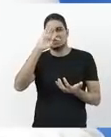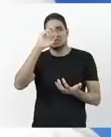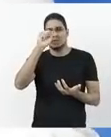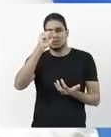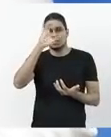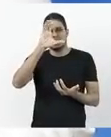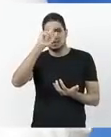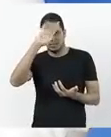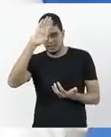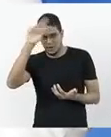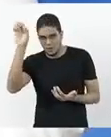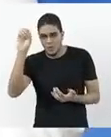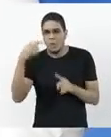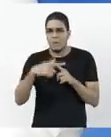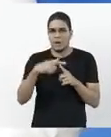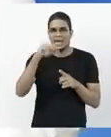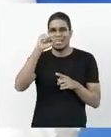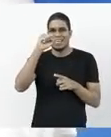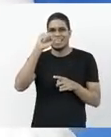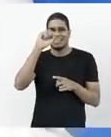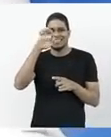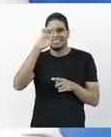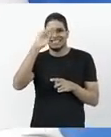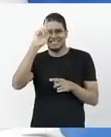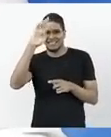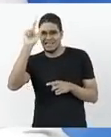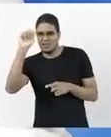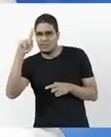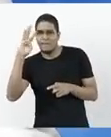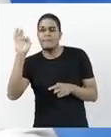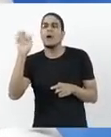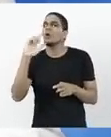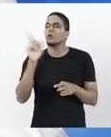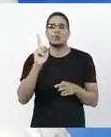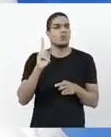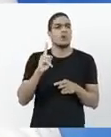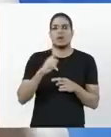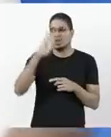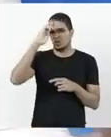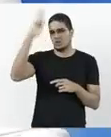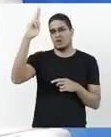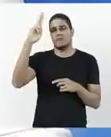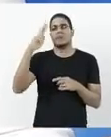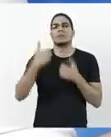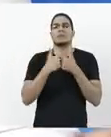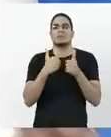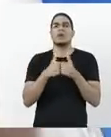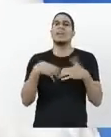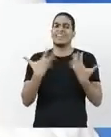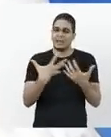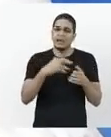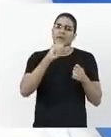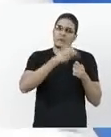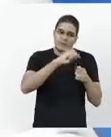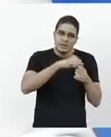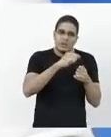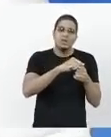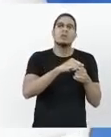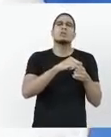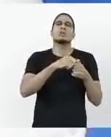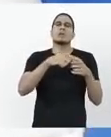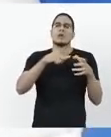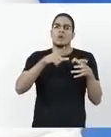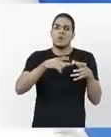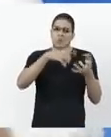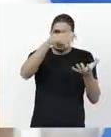criar a Secretaria das Mulheres. E a mobilidade humana, ela é necessária. Nós